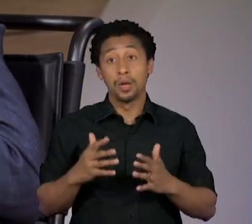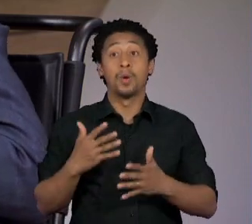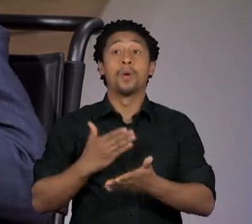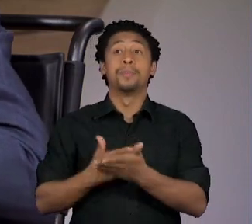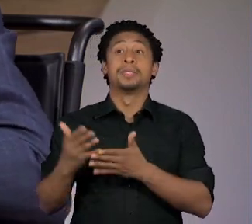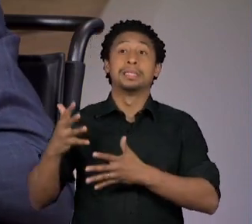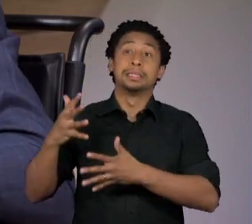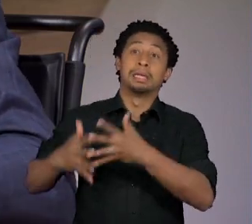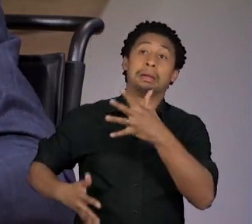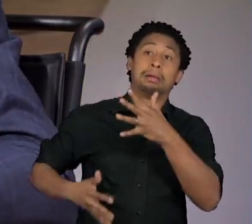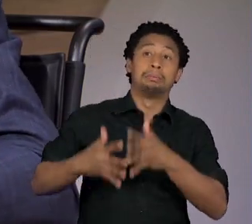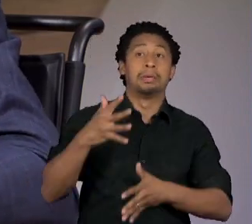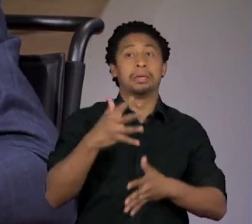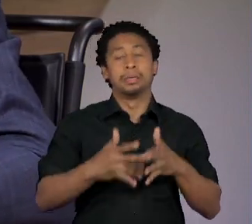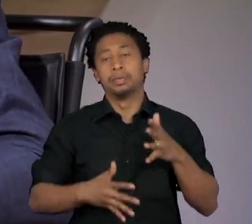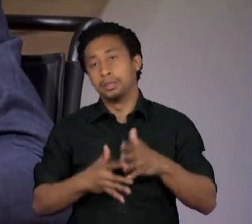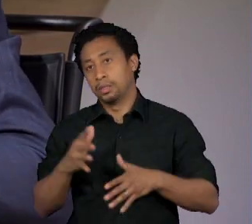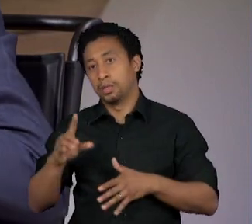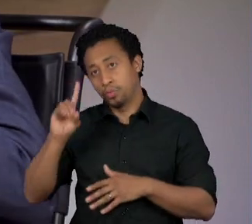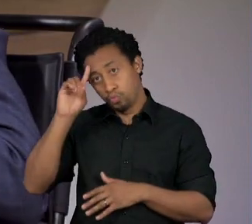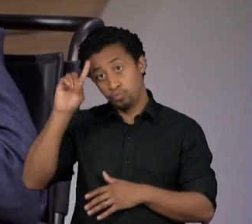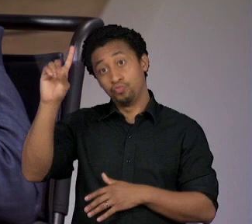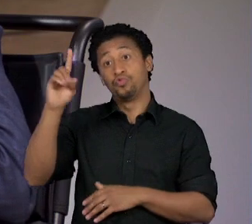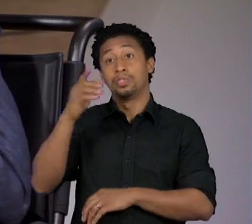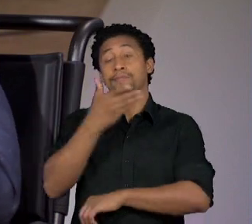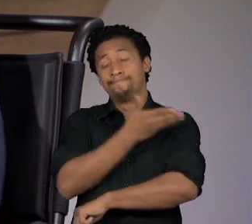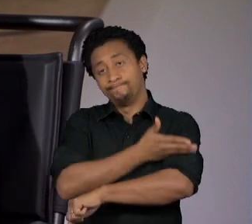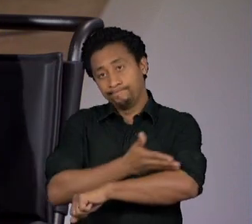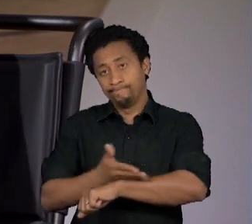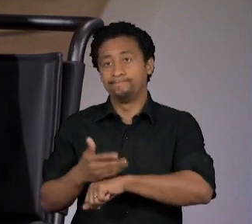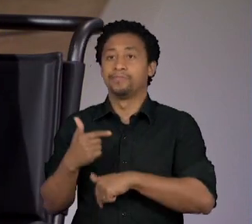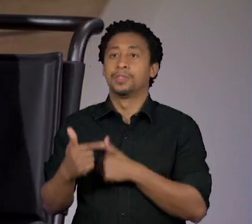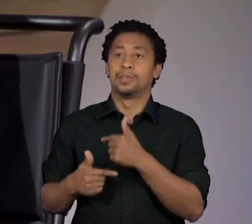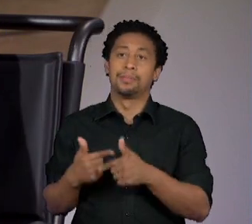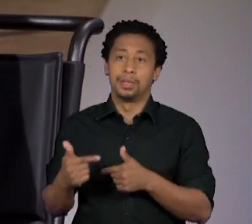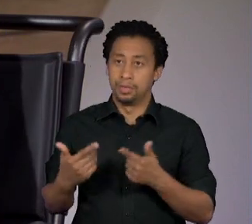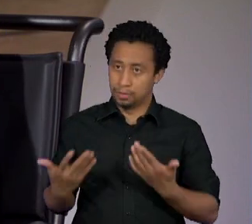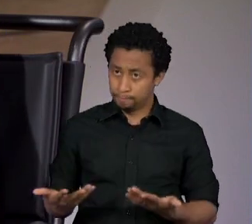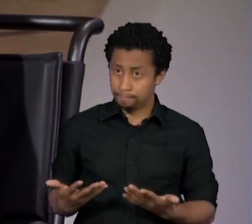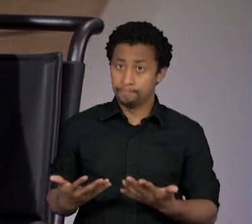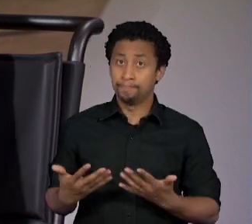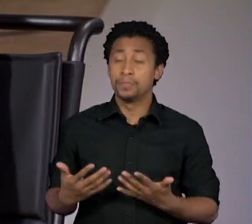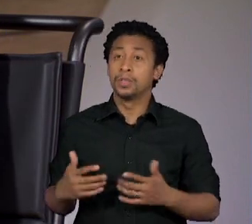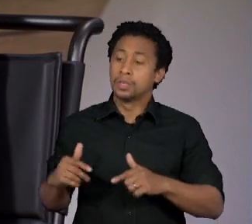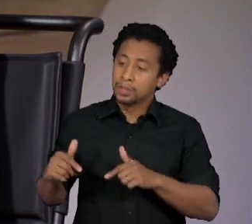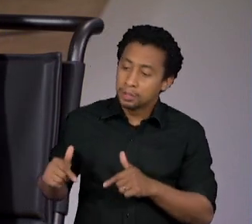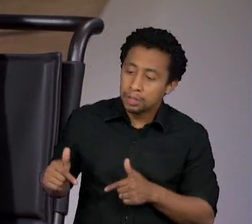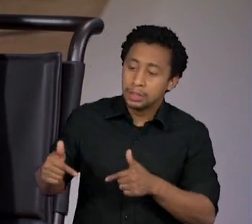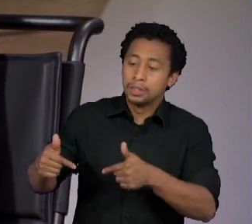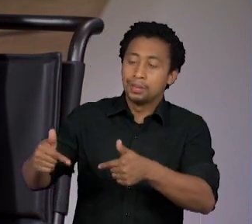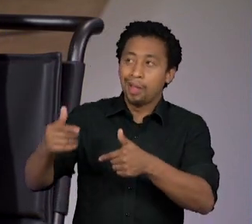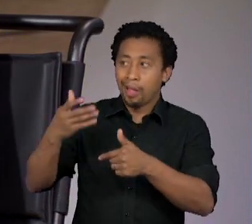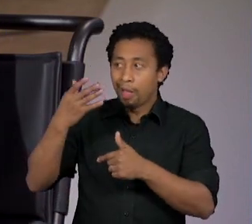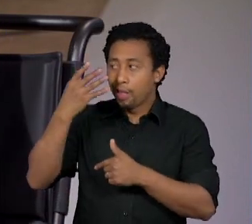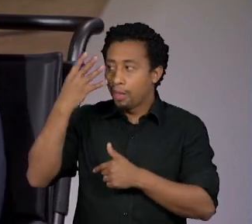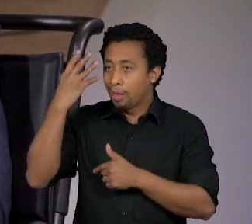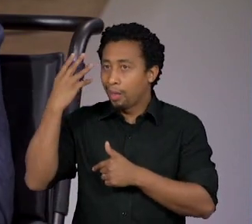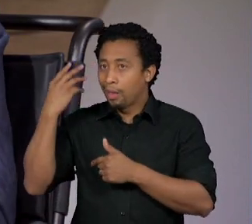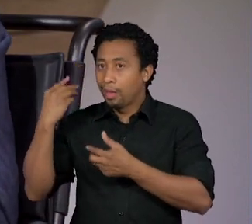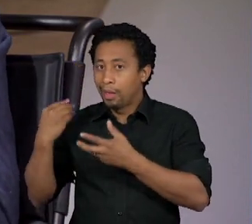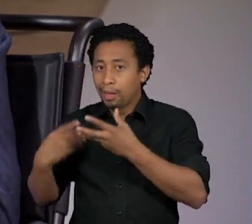atrapalhar as atividades do dia a dia. Quando o desempenho funcional começa a deteriorar.